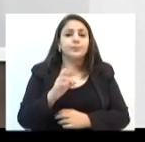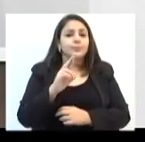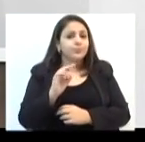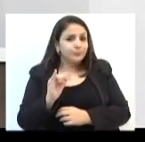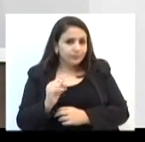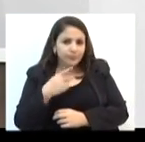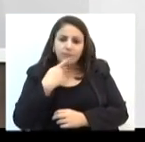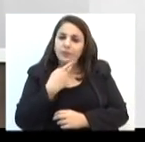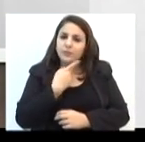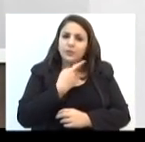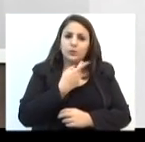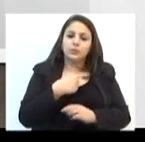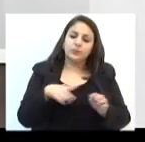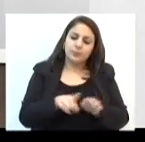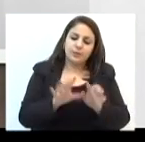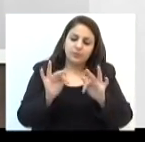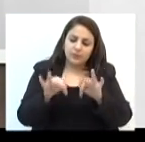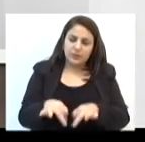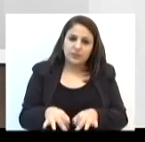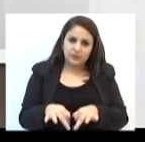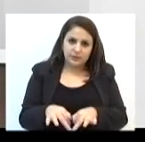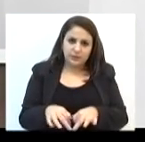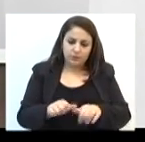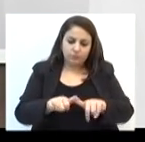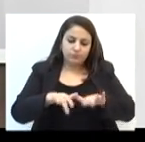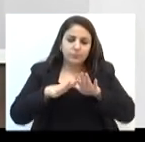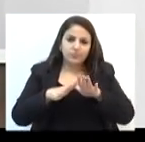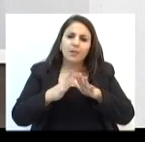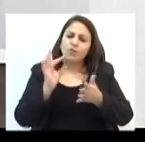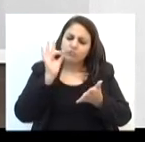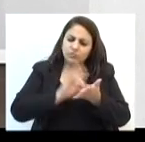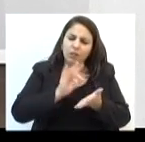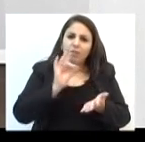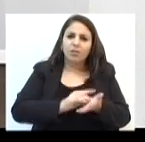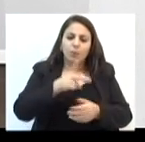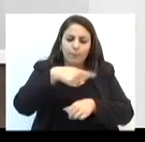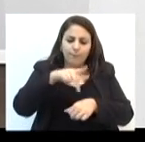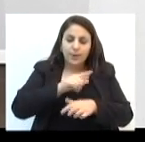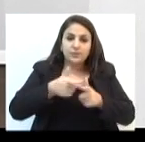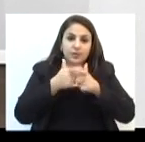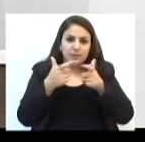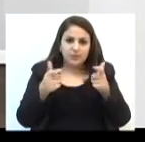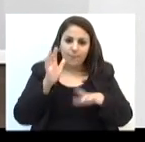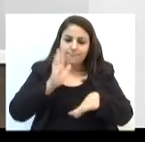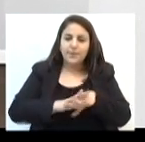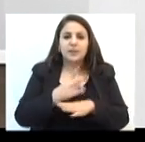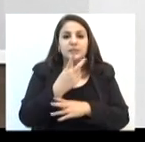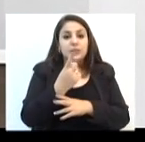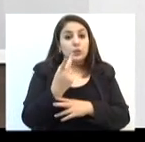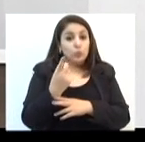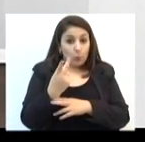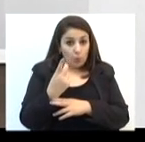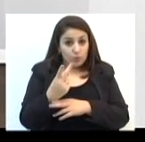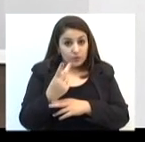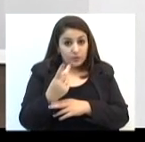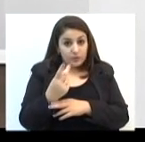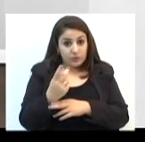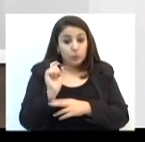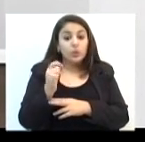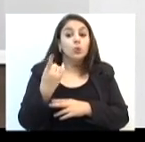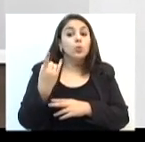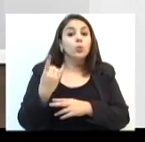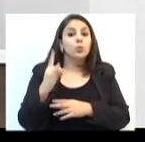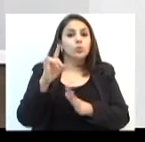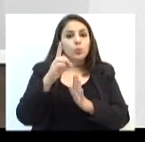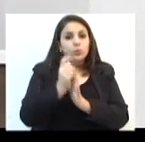O vereador Rui Lorenzato encerrou o grande expediente, afirmando que o país cresceu mais em 12 anos do